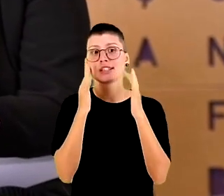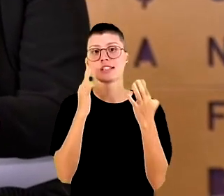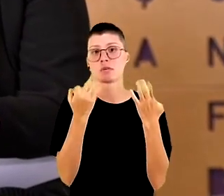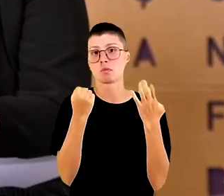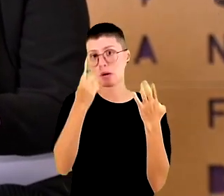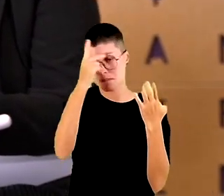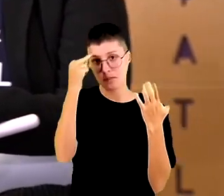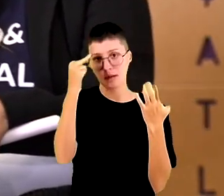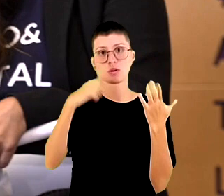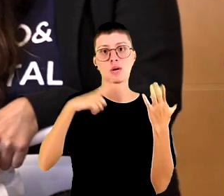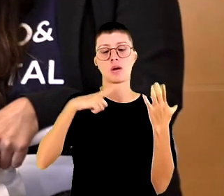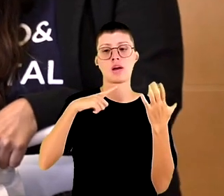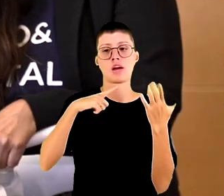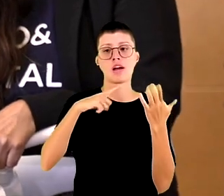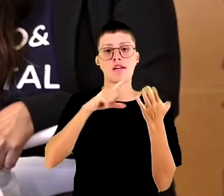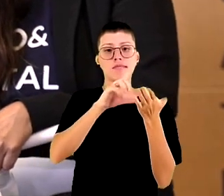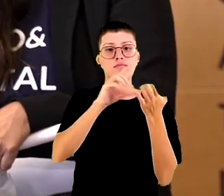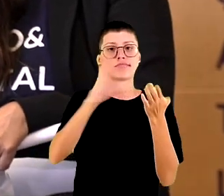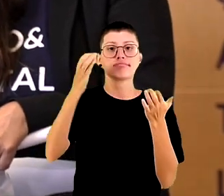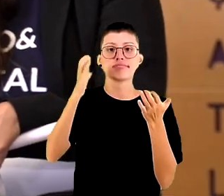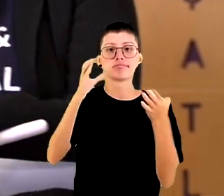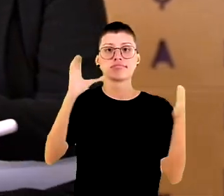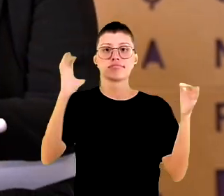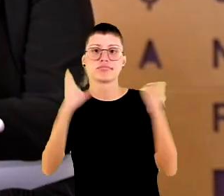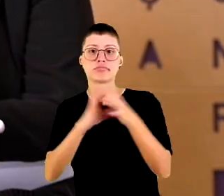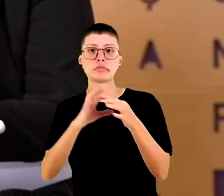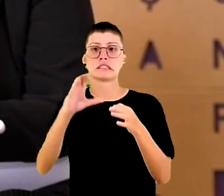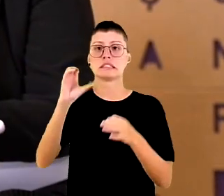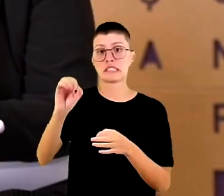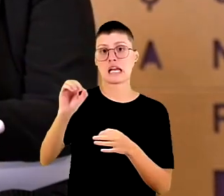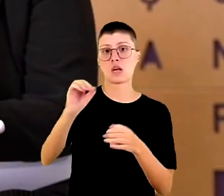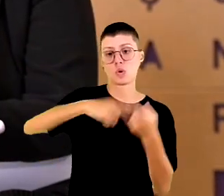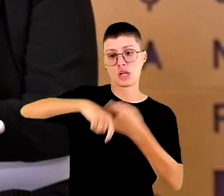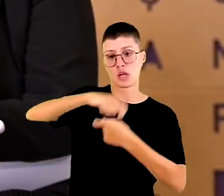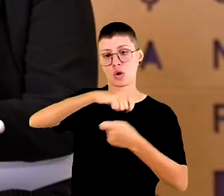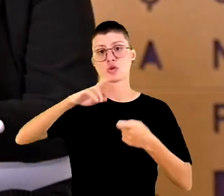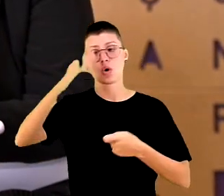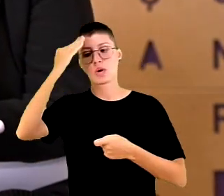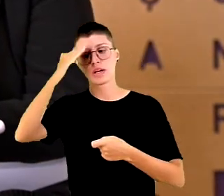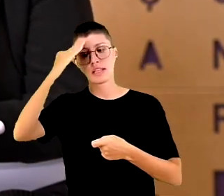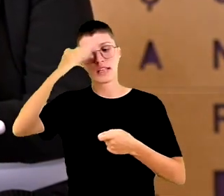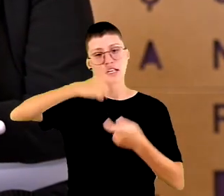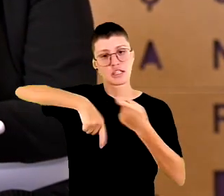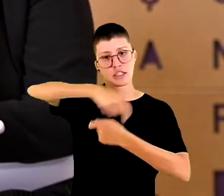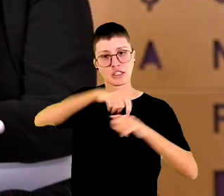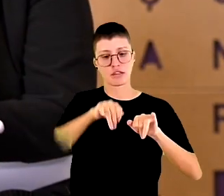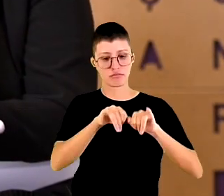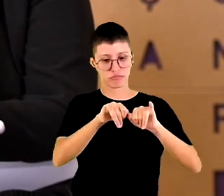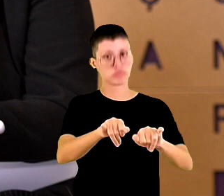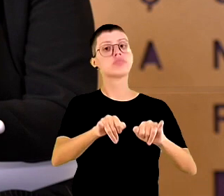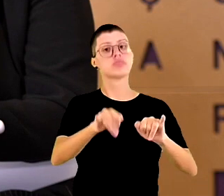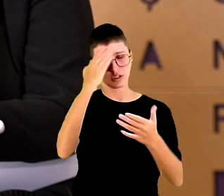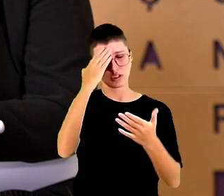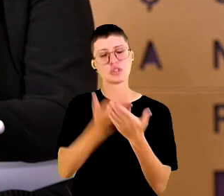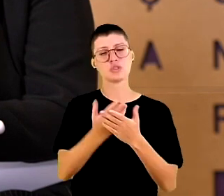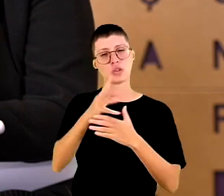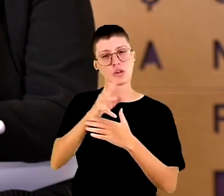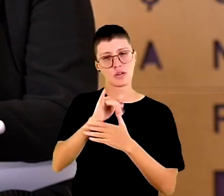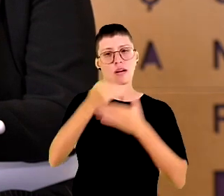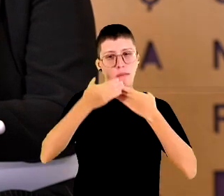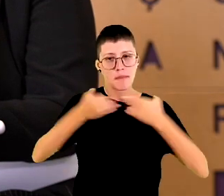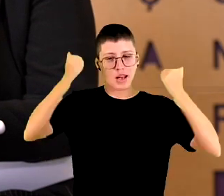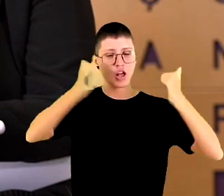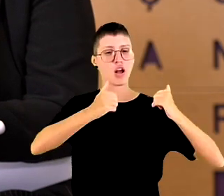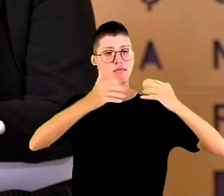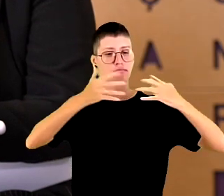science, com gente que entende de agronegócio, com gente que entende de mercado financeiro. Acho que essa sempre foi e vai ser a maior complexidade. E é justamente a